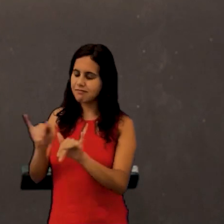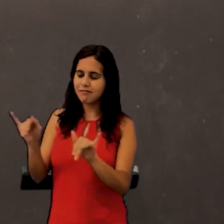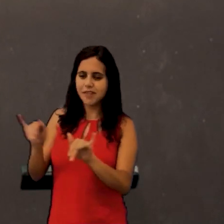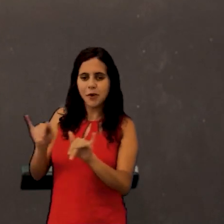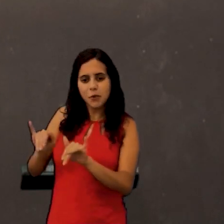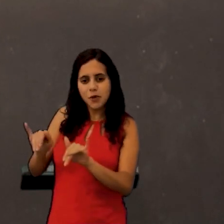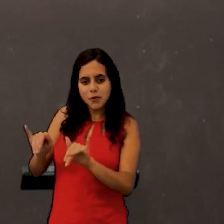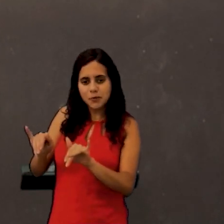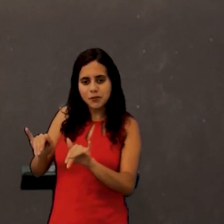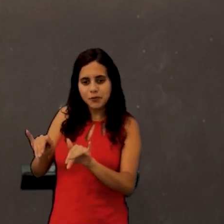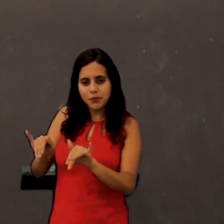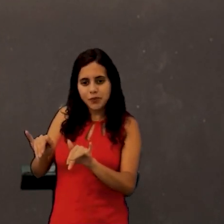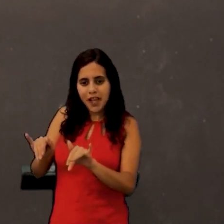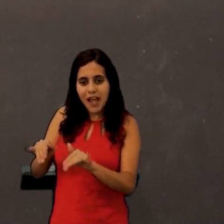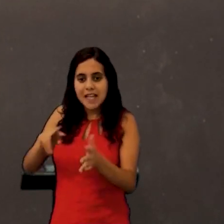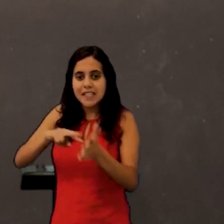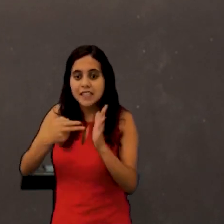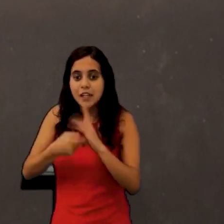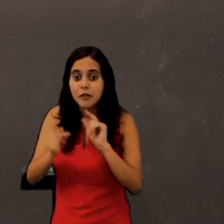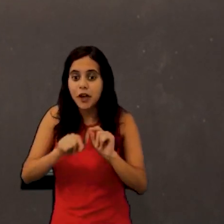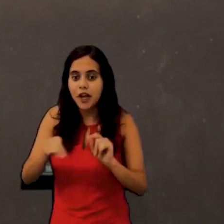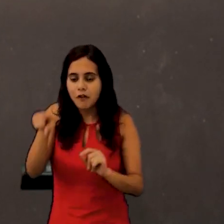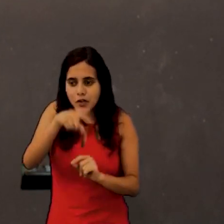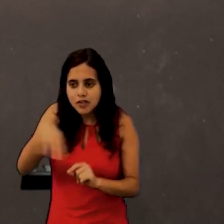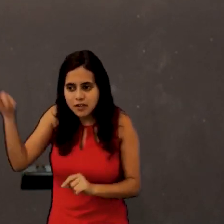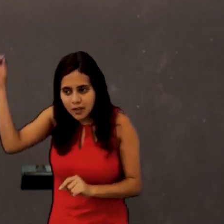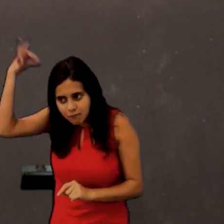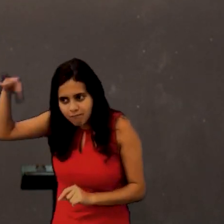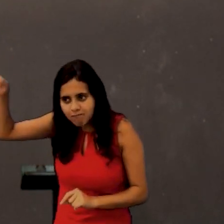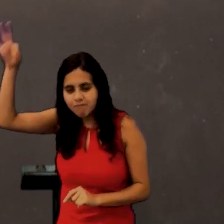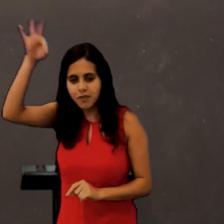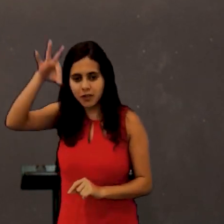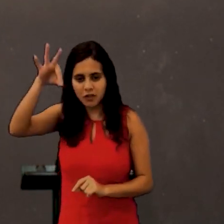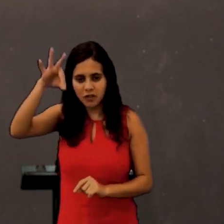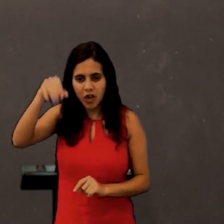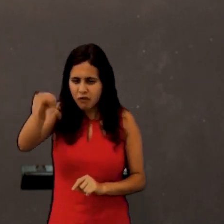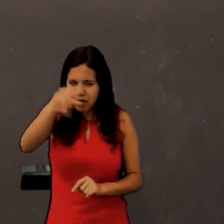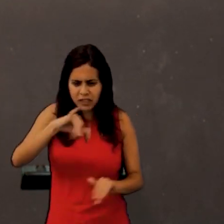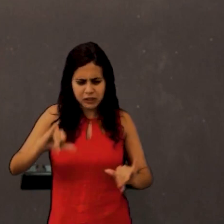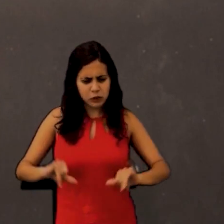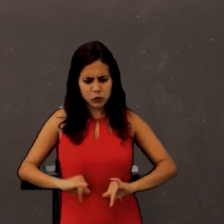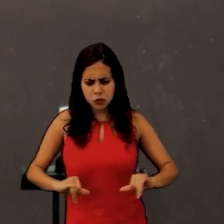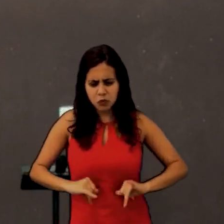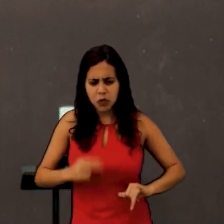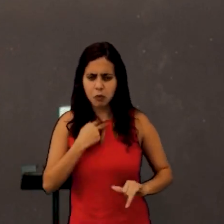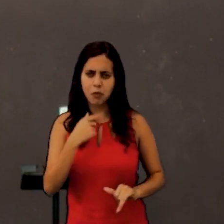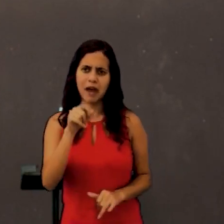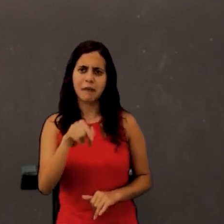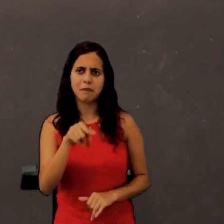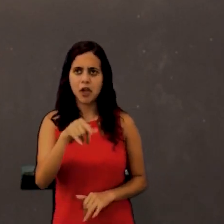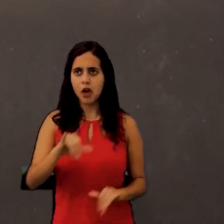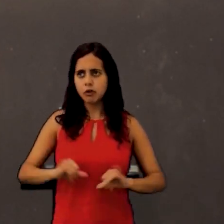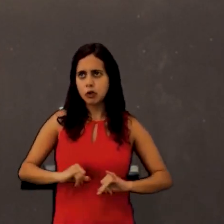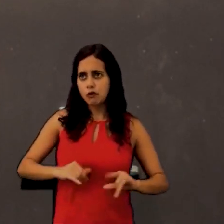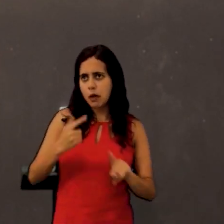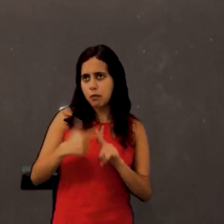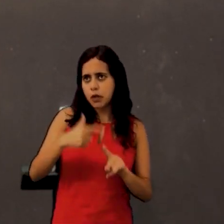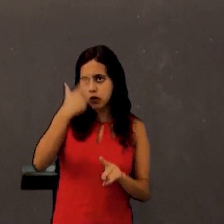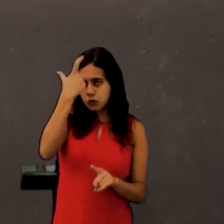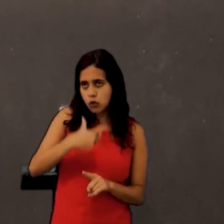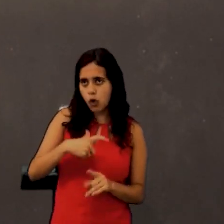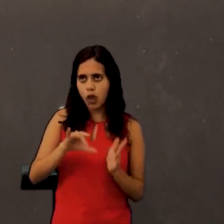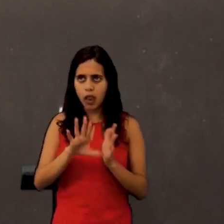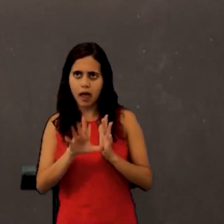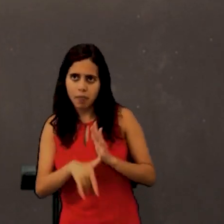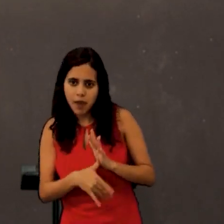vocês. Que nenhum de vocês sofra como assassino, ou ladrão, ou malfeitor, ou como quem se mete na vida dos